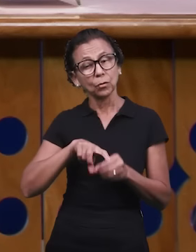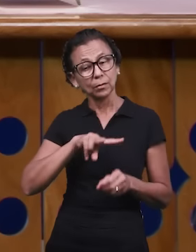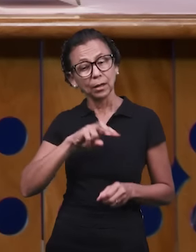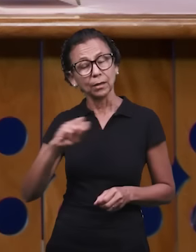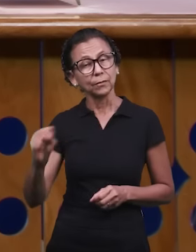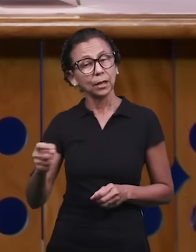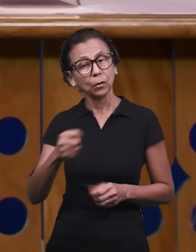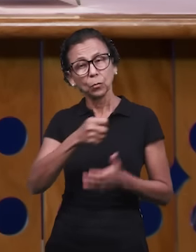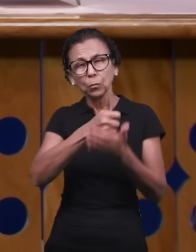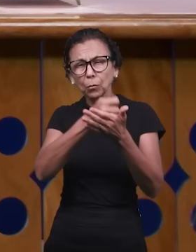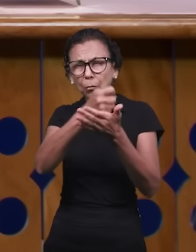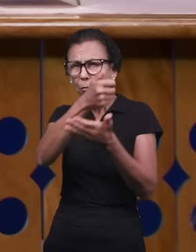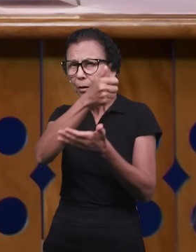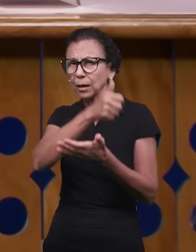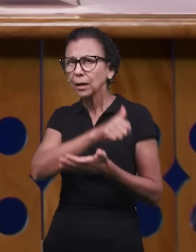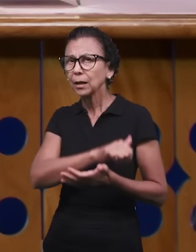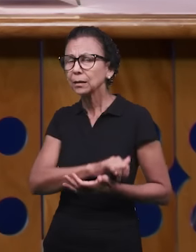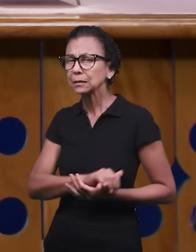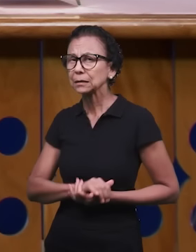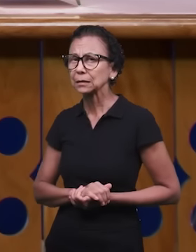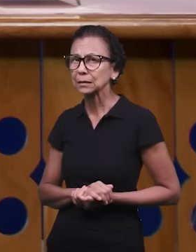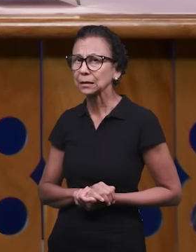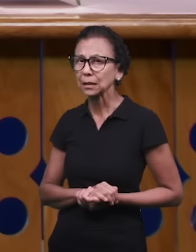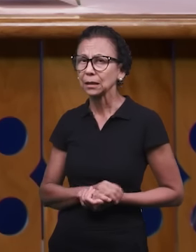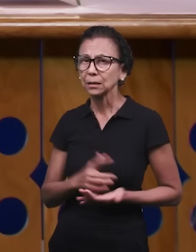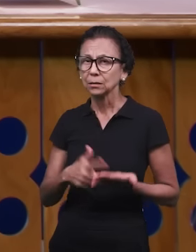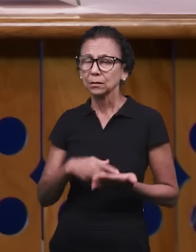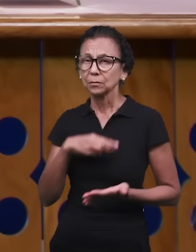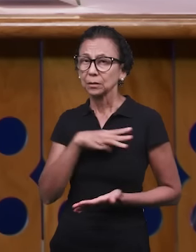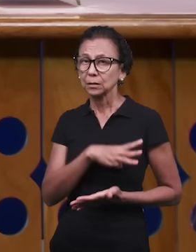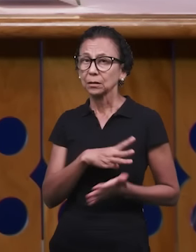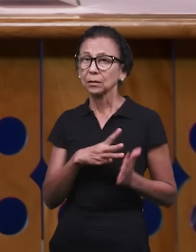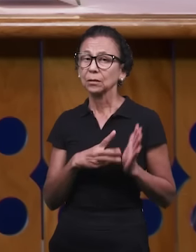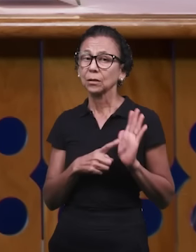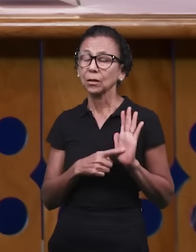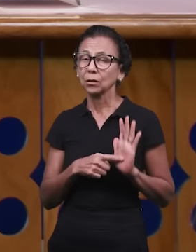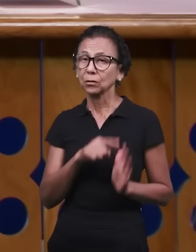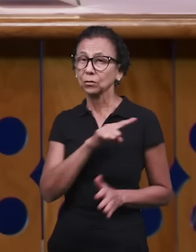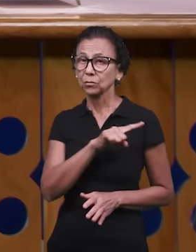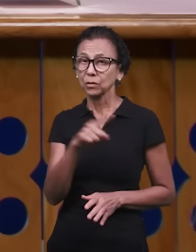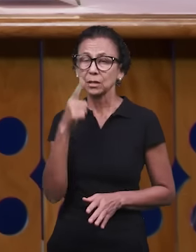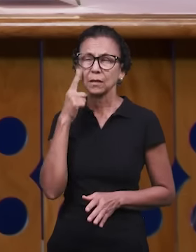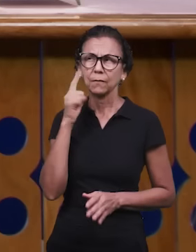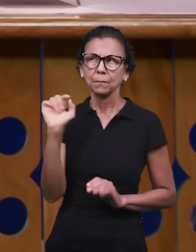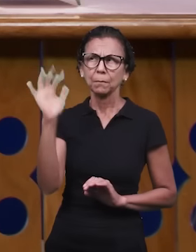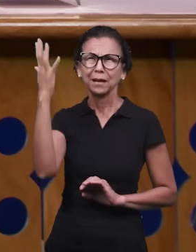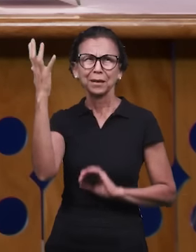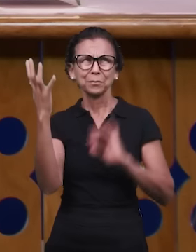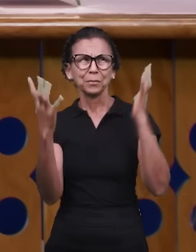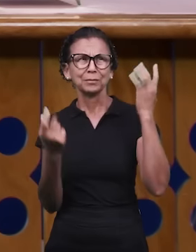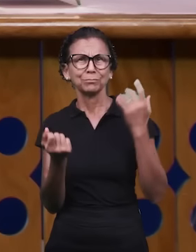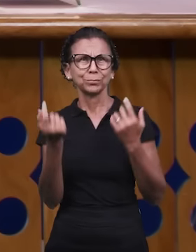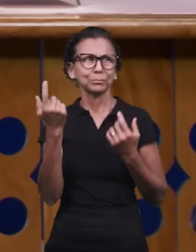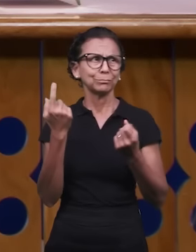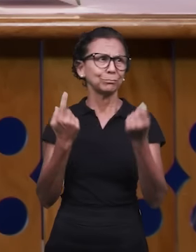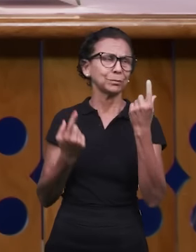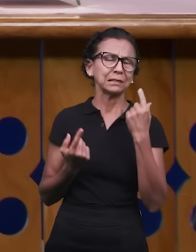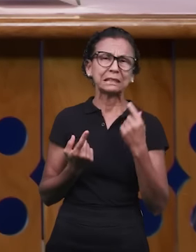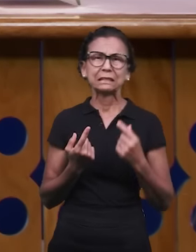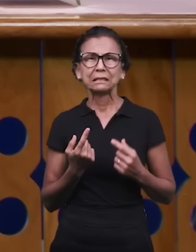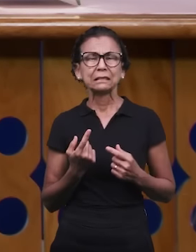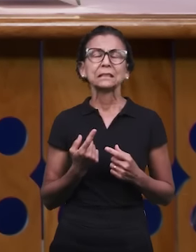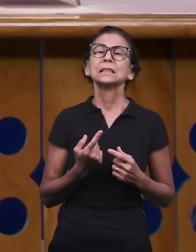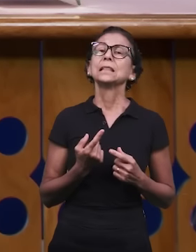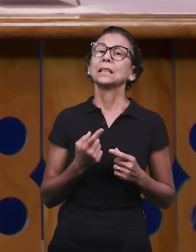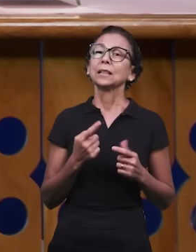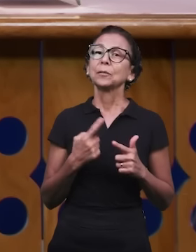diz isso: quando virdes todas essas coisas acontecendo, sabeis que Ele está às